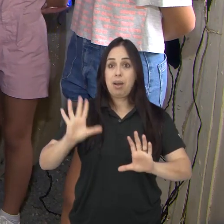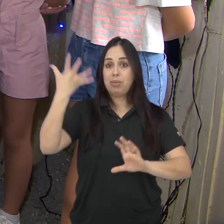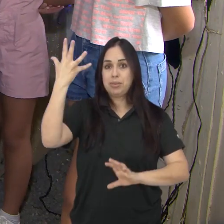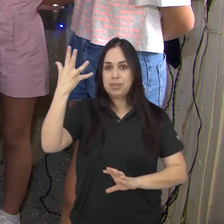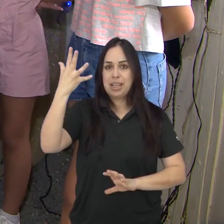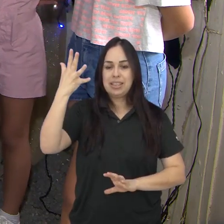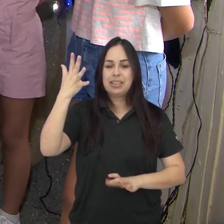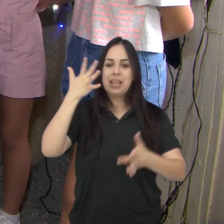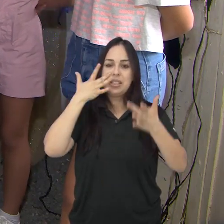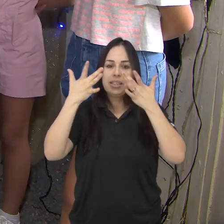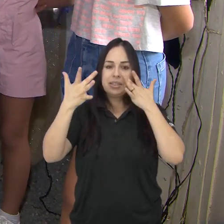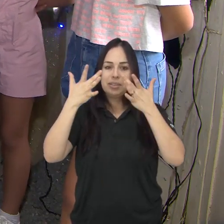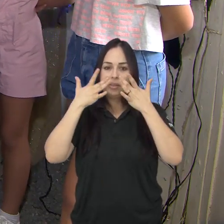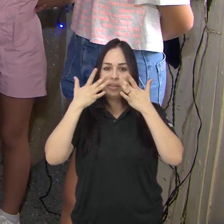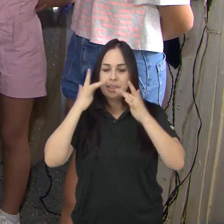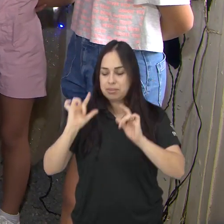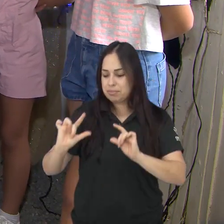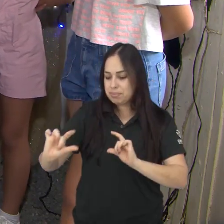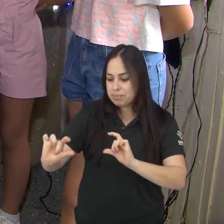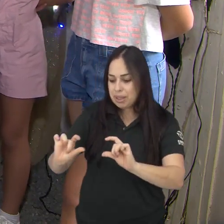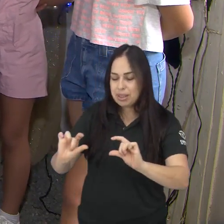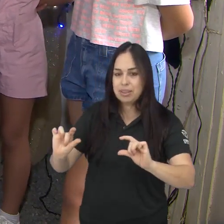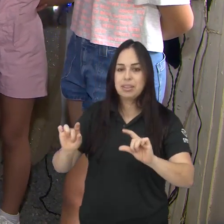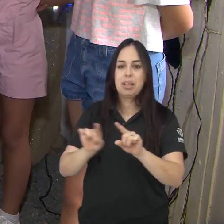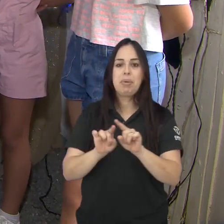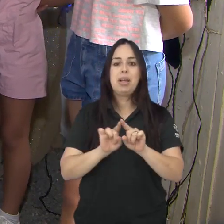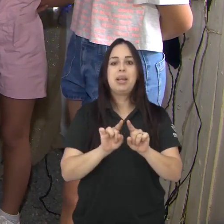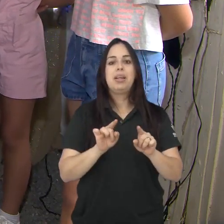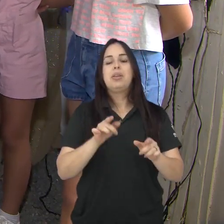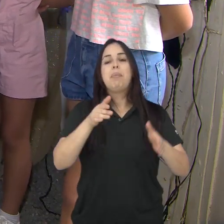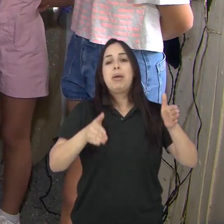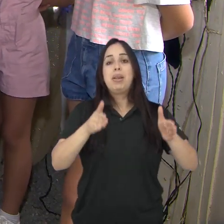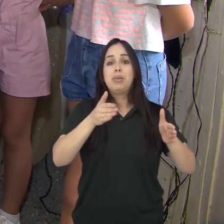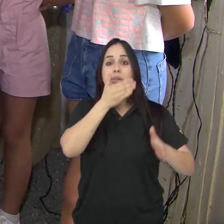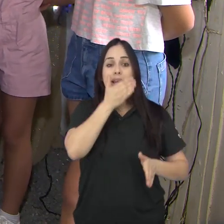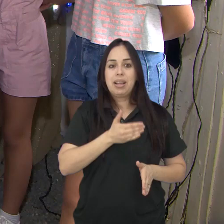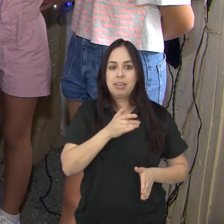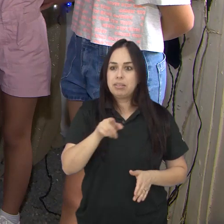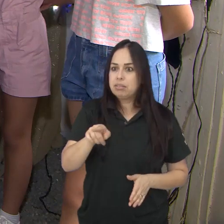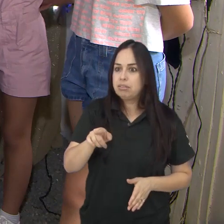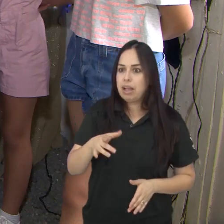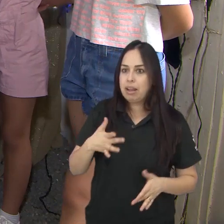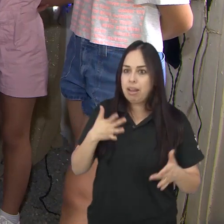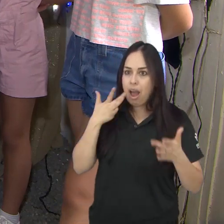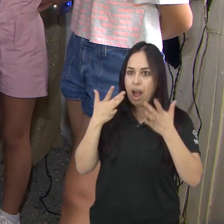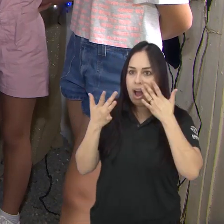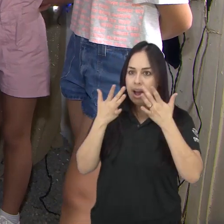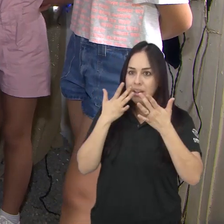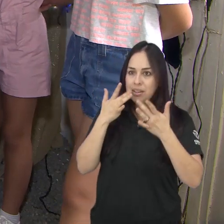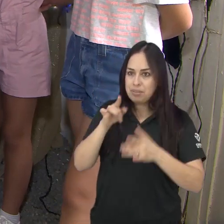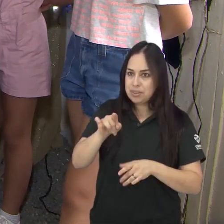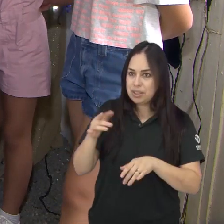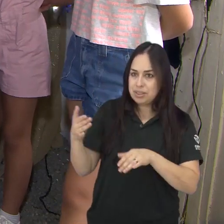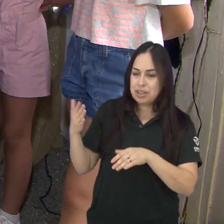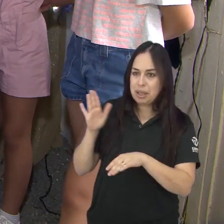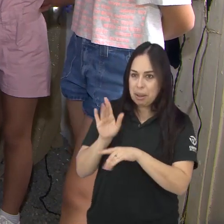acontece a encenação com os personagens do Natal com os netos. Então isso também então fica também marcado. Tem isso. E